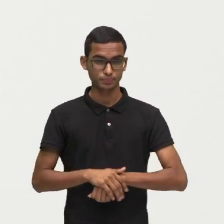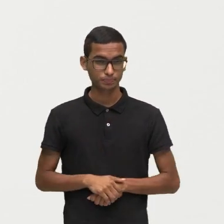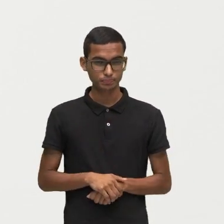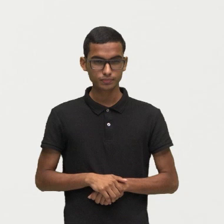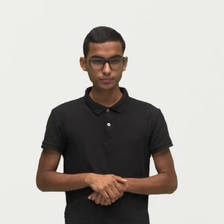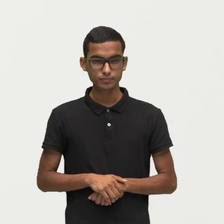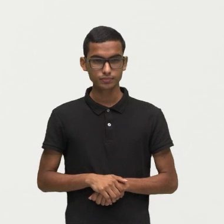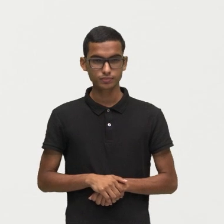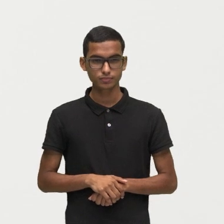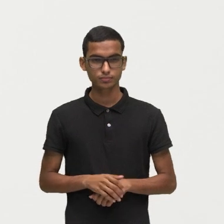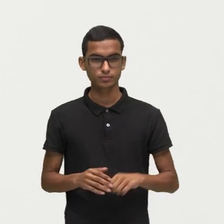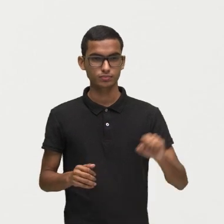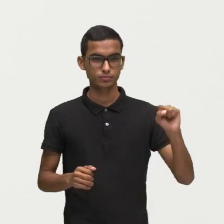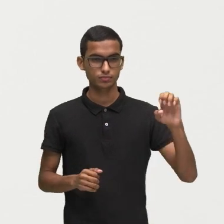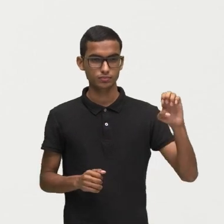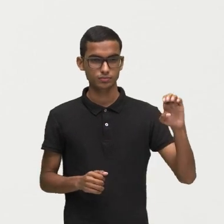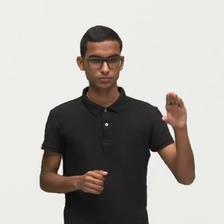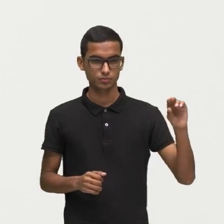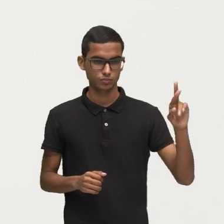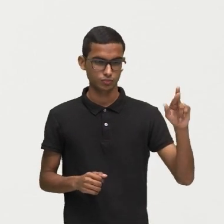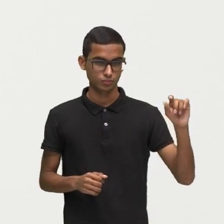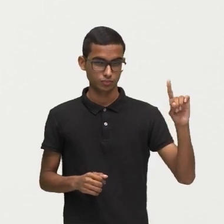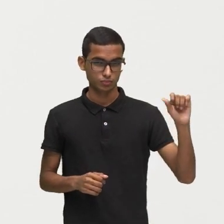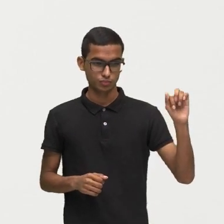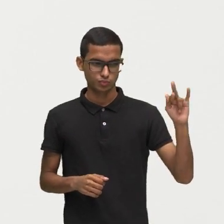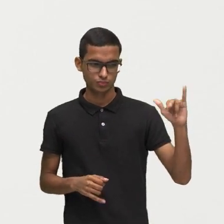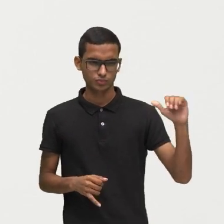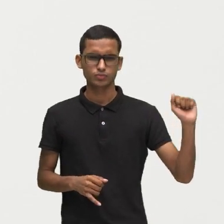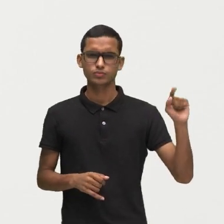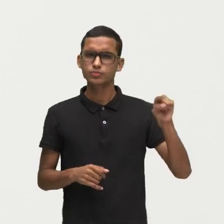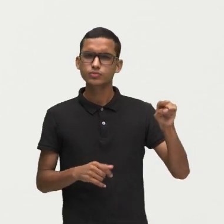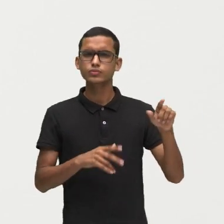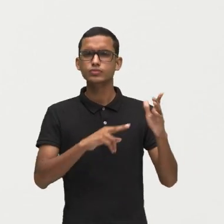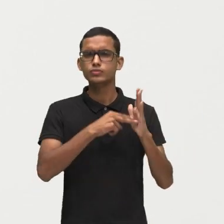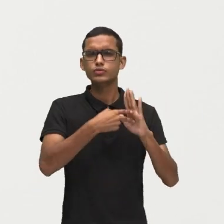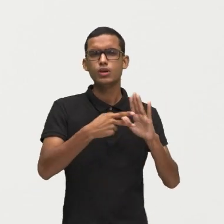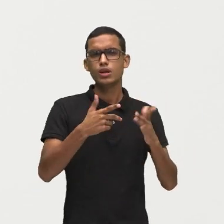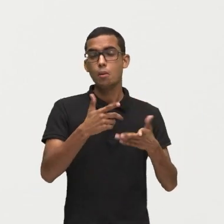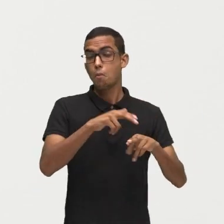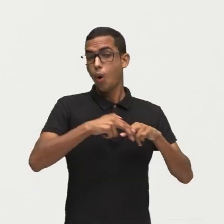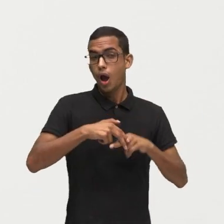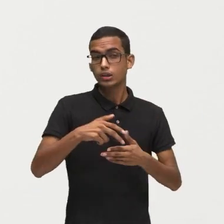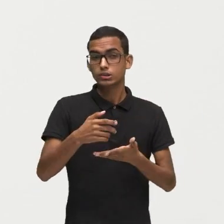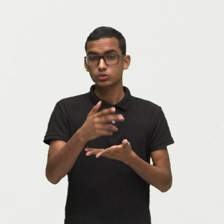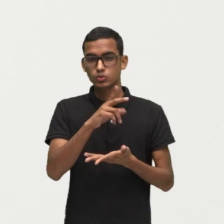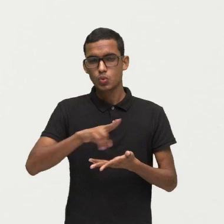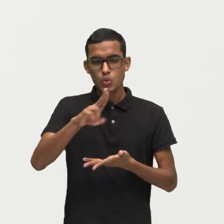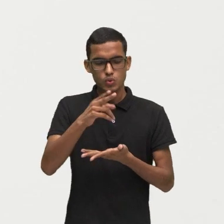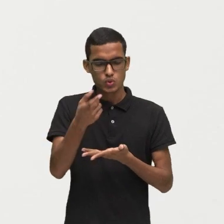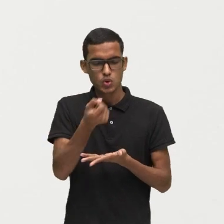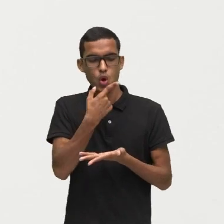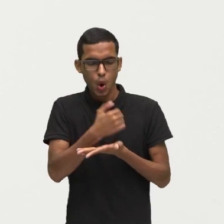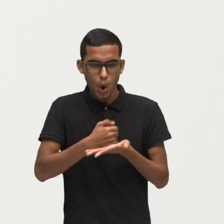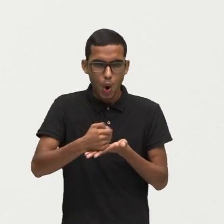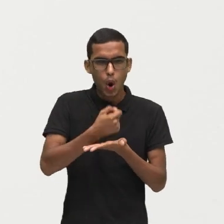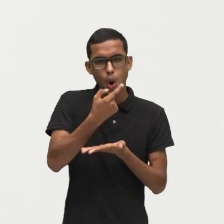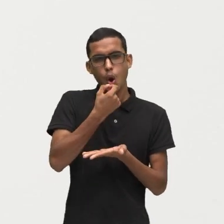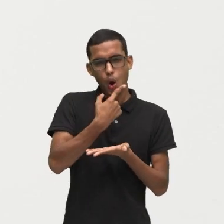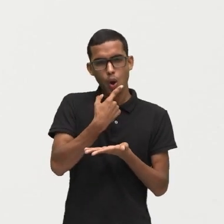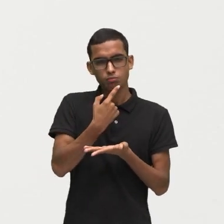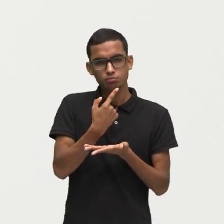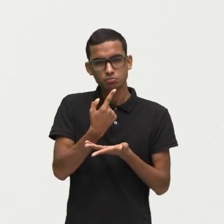E a secundária, que é oriunda do uso de medicamentos, de algumas doenças ou até mesmo